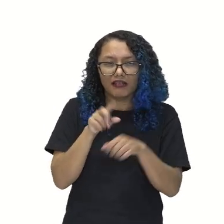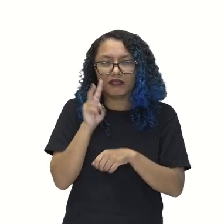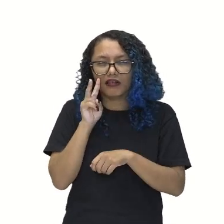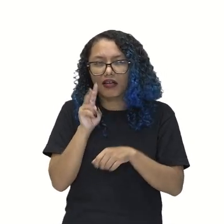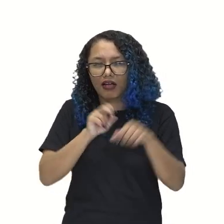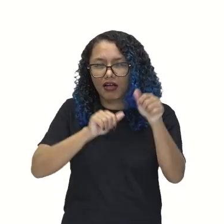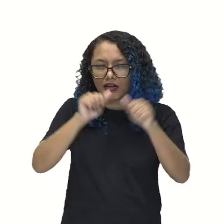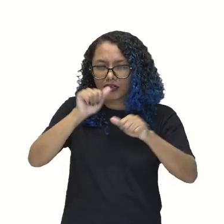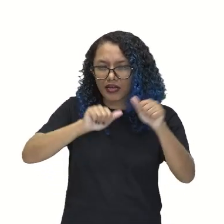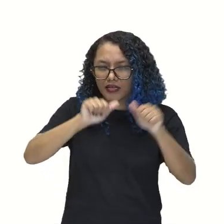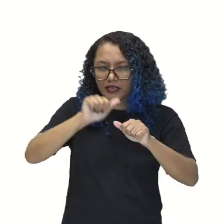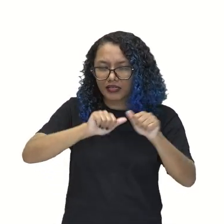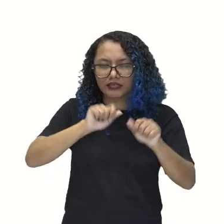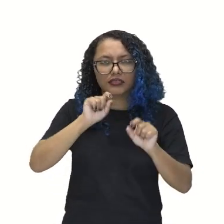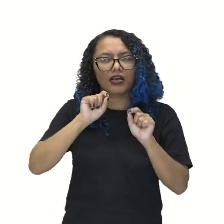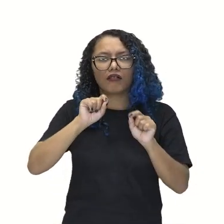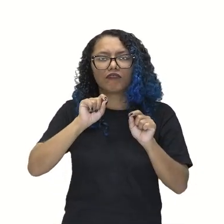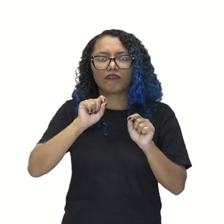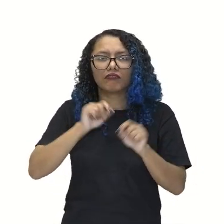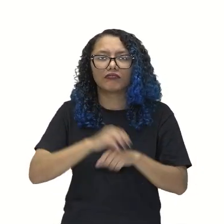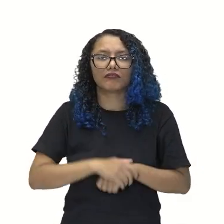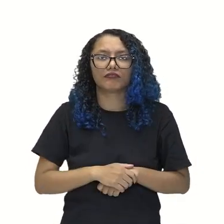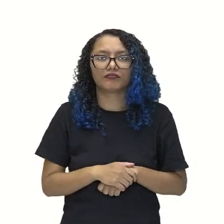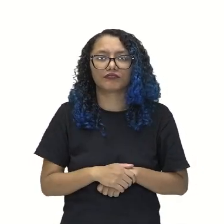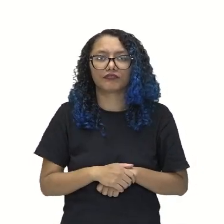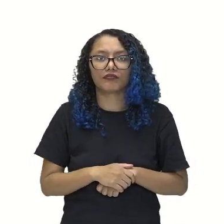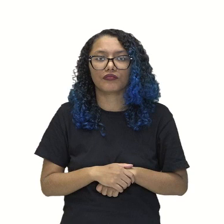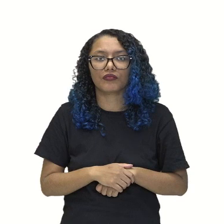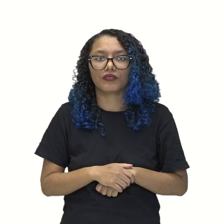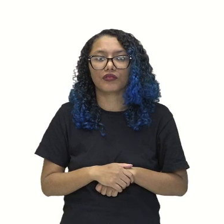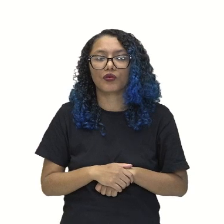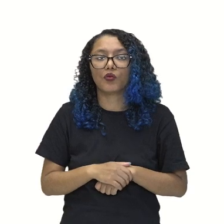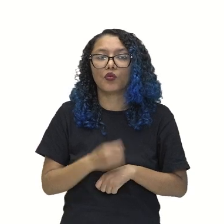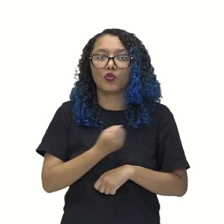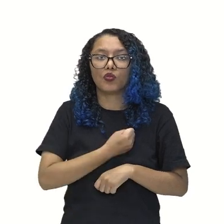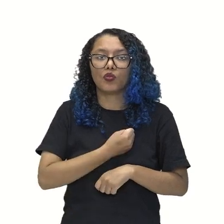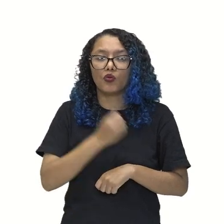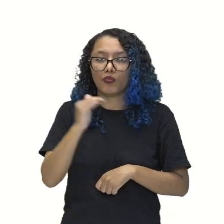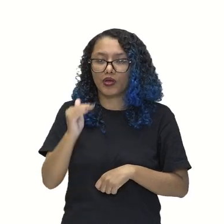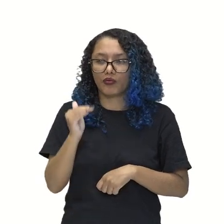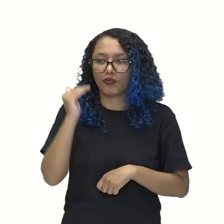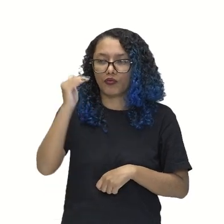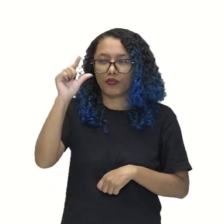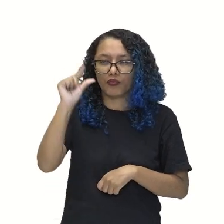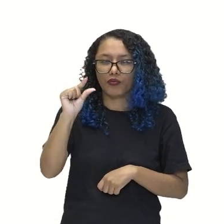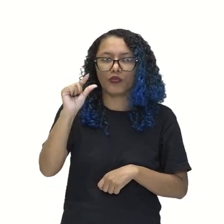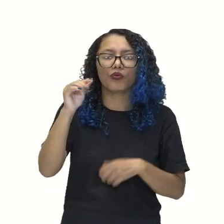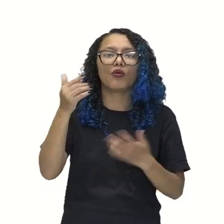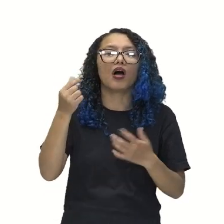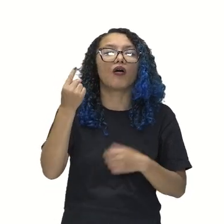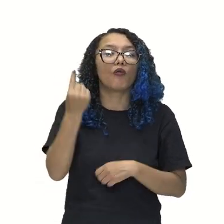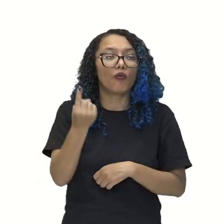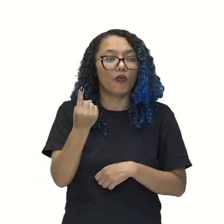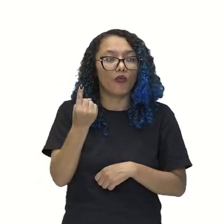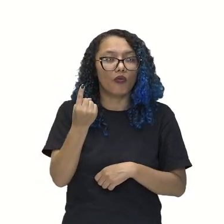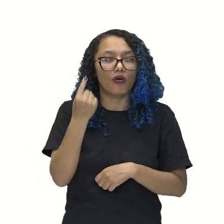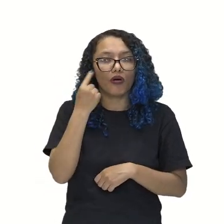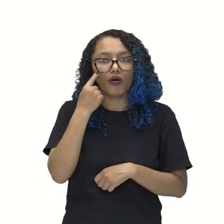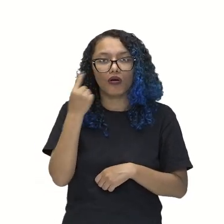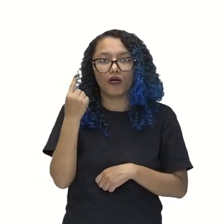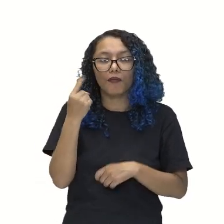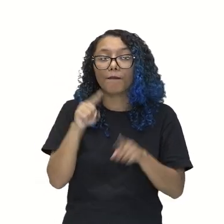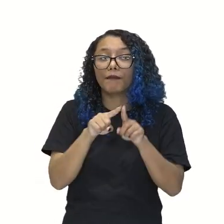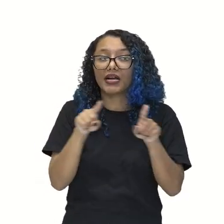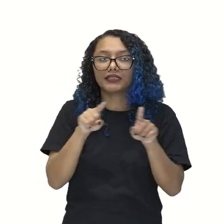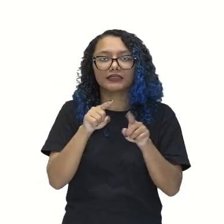nós definimos, o expoente dela é 1. Ó, não aparece. Está aqui em cima, aqui, ó, bem aqui em